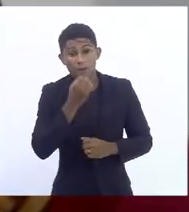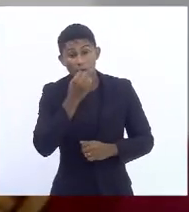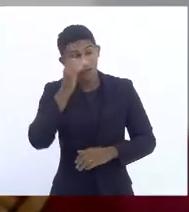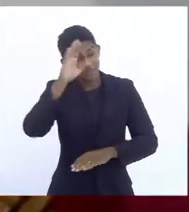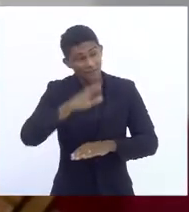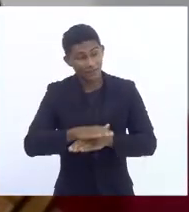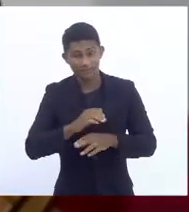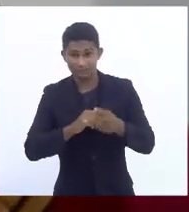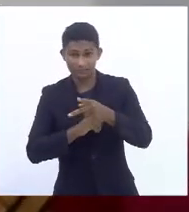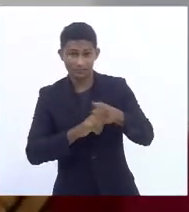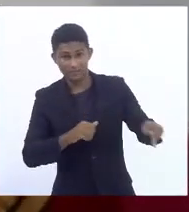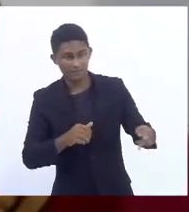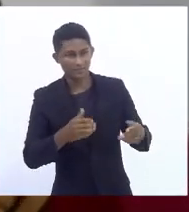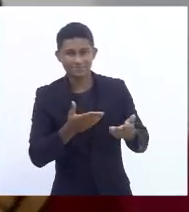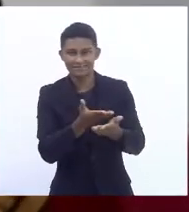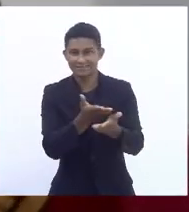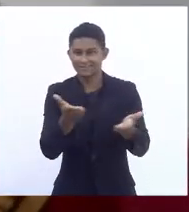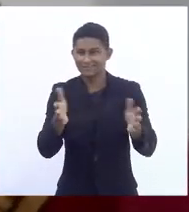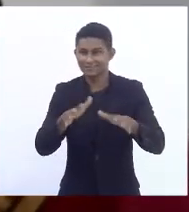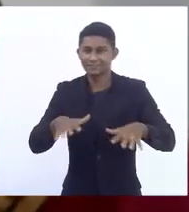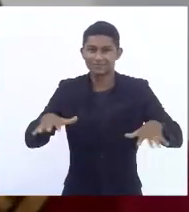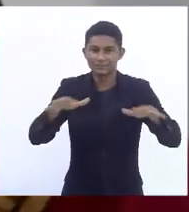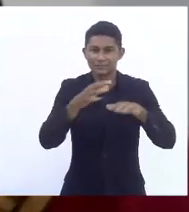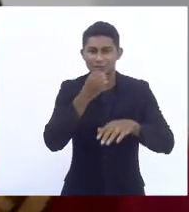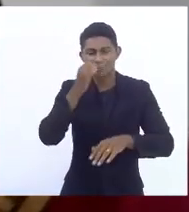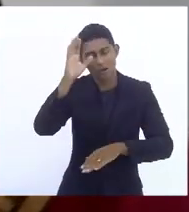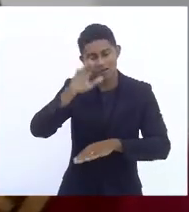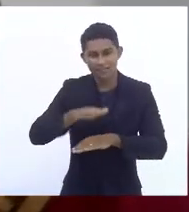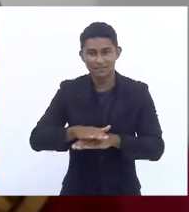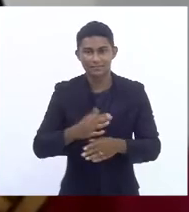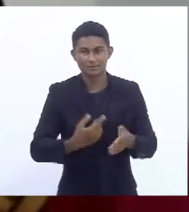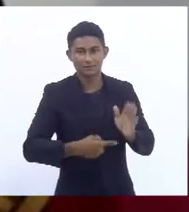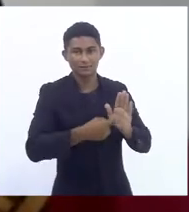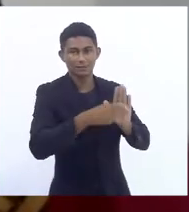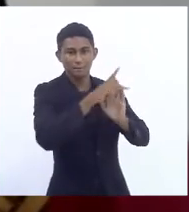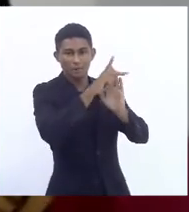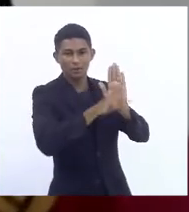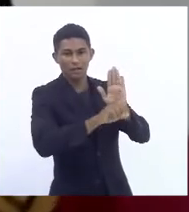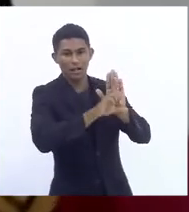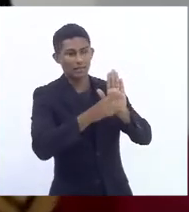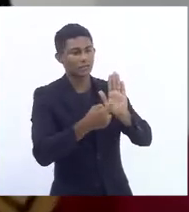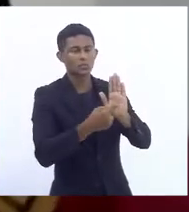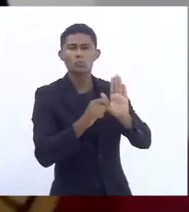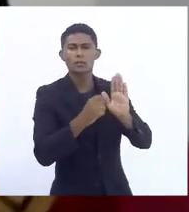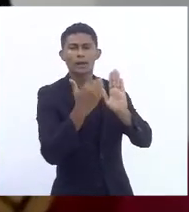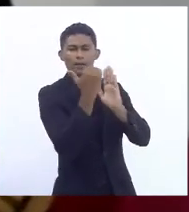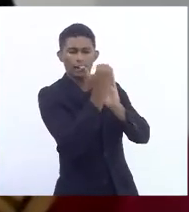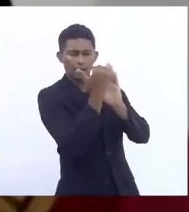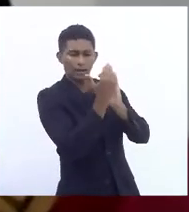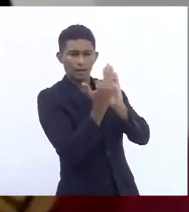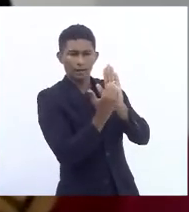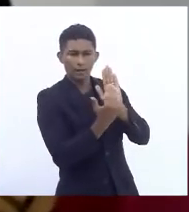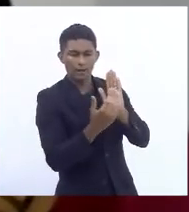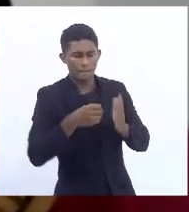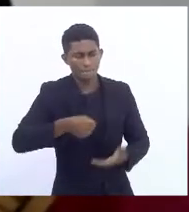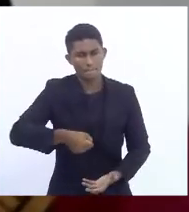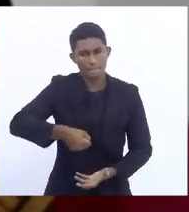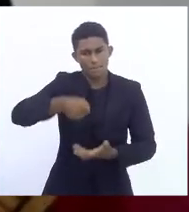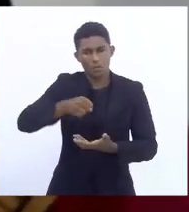todas. Trata-se da análise do projeto de lei que dispõe sobre a criação do programa Bolsa Universitária e da Outras